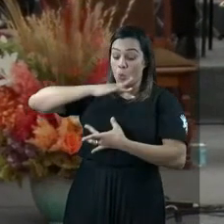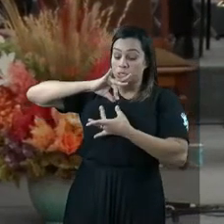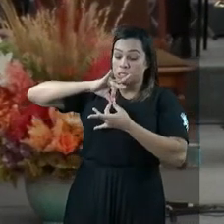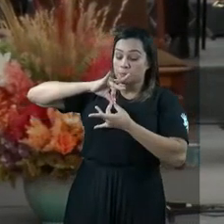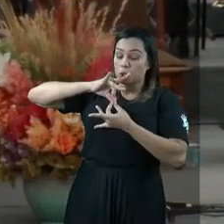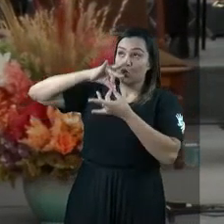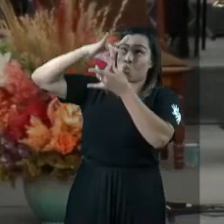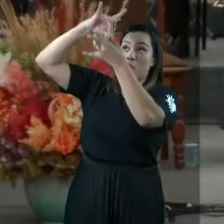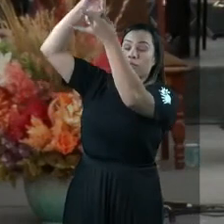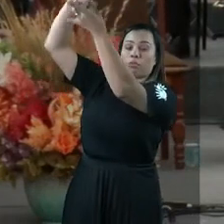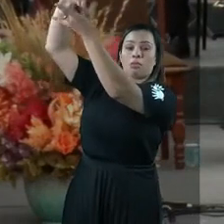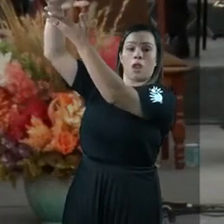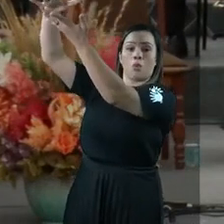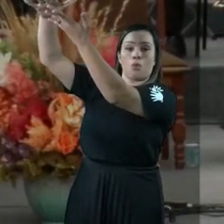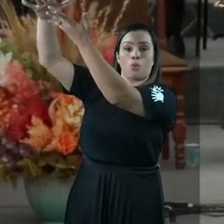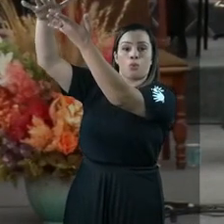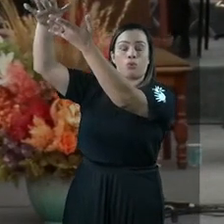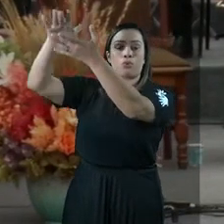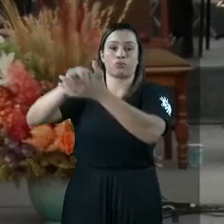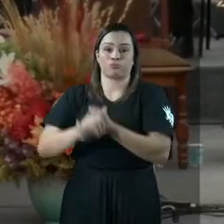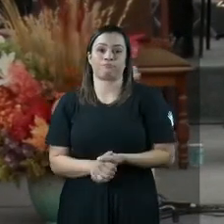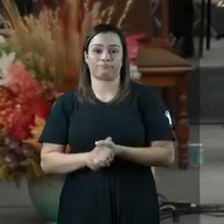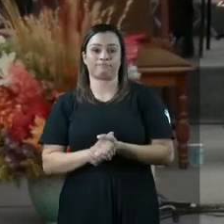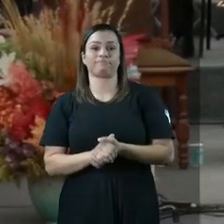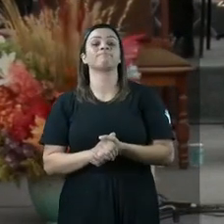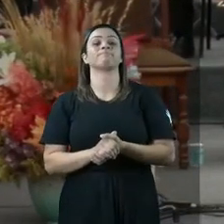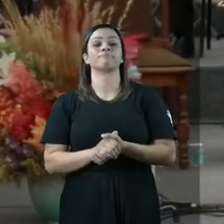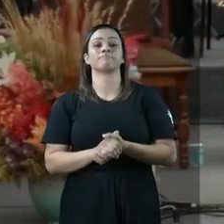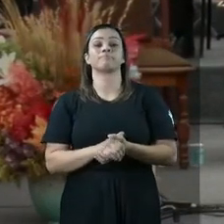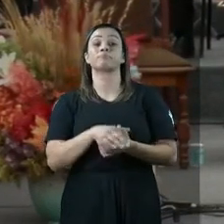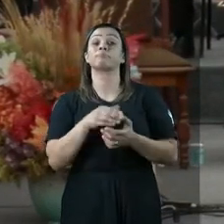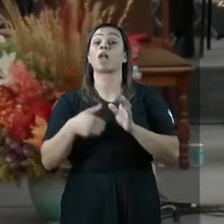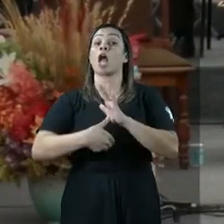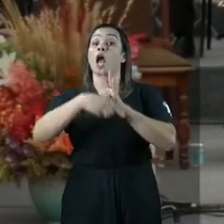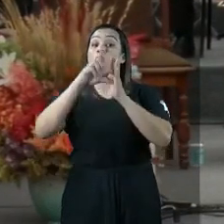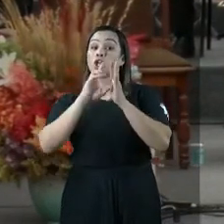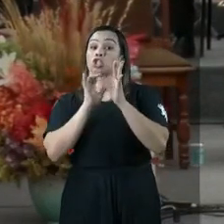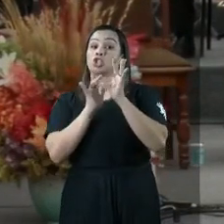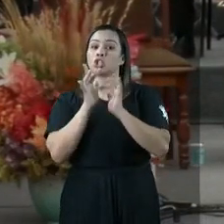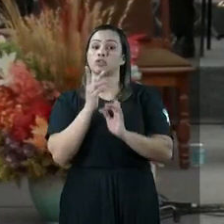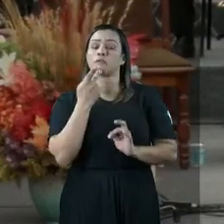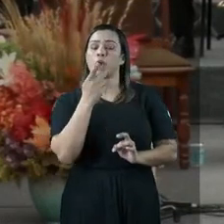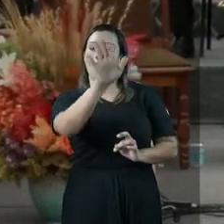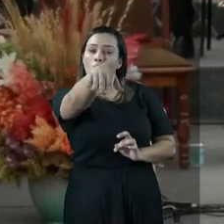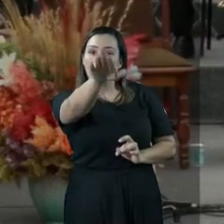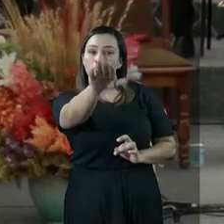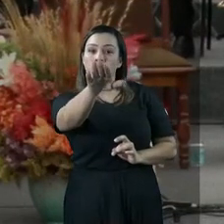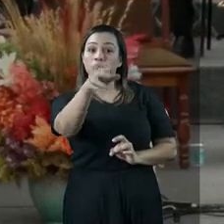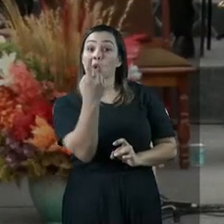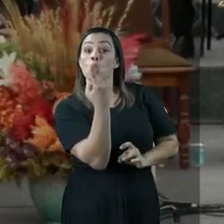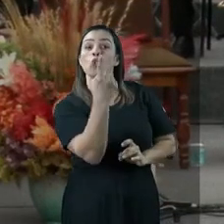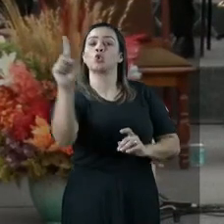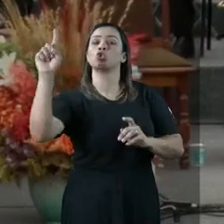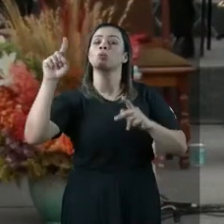No 40º dia ele diz assim, vai ser a minha última pregação entre vocês, depois da ressurreição. E ele está falando